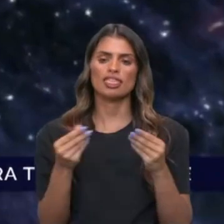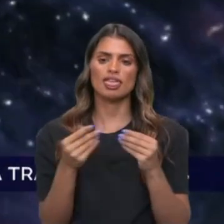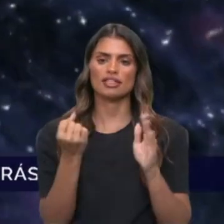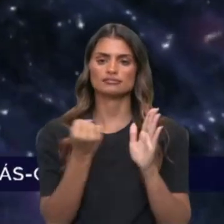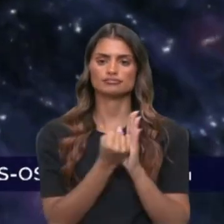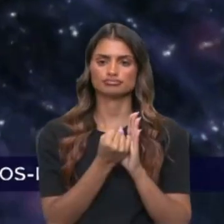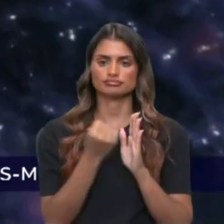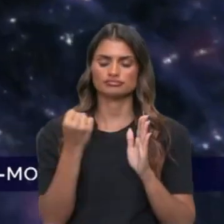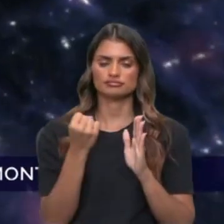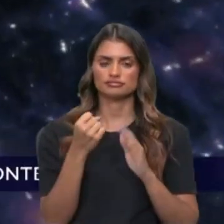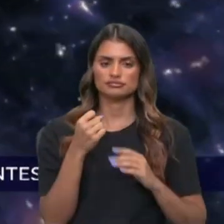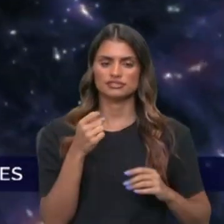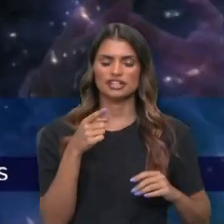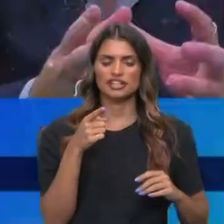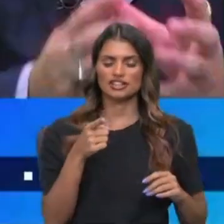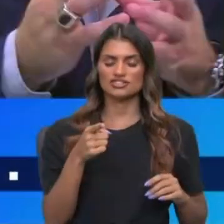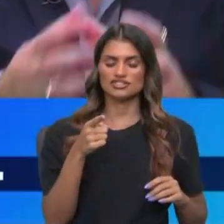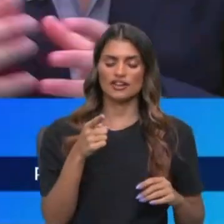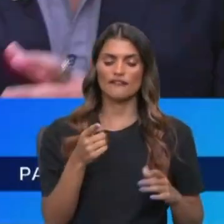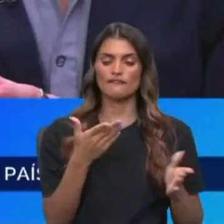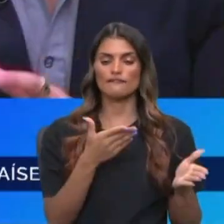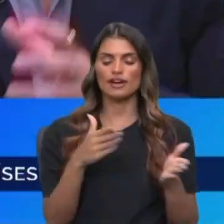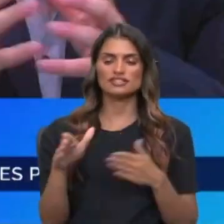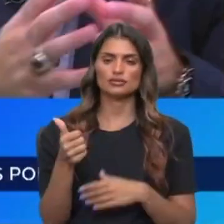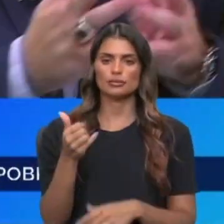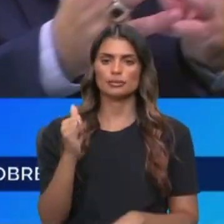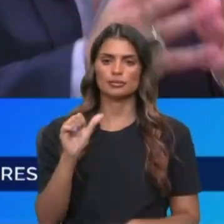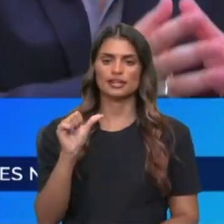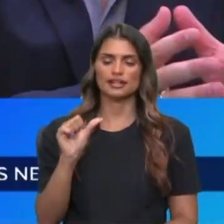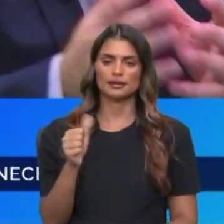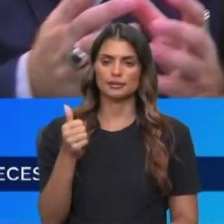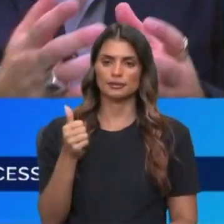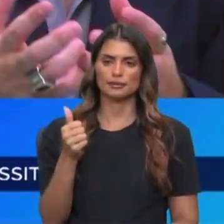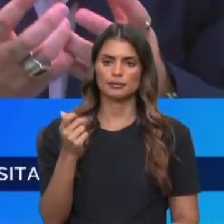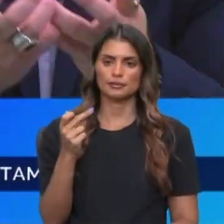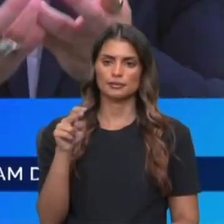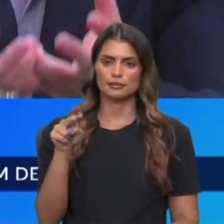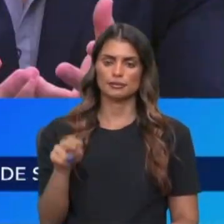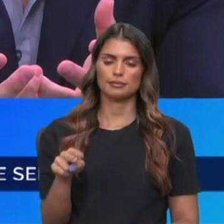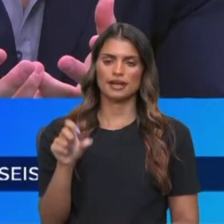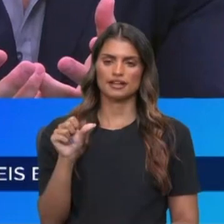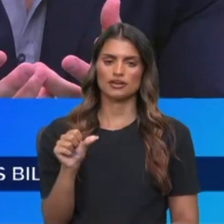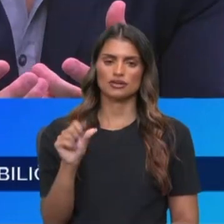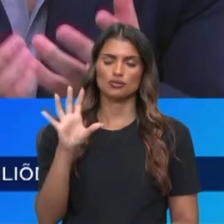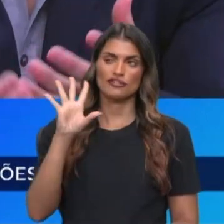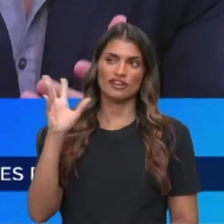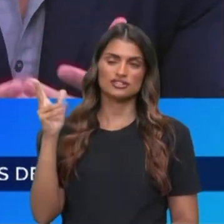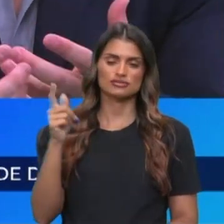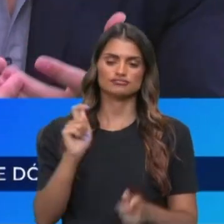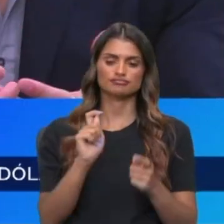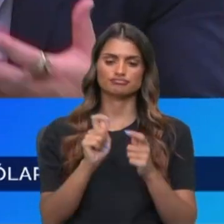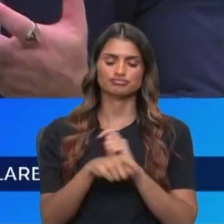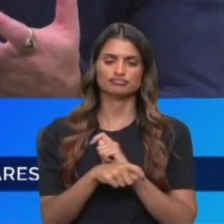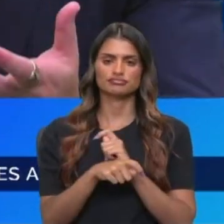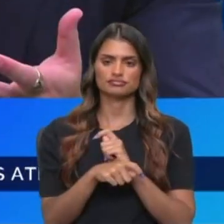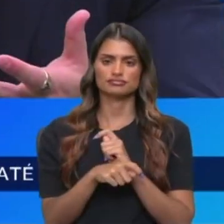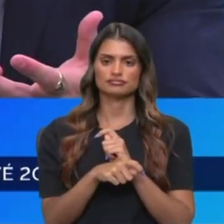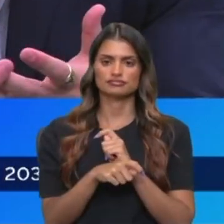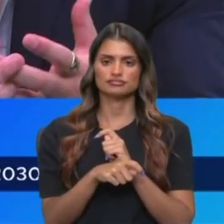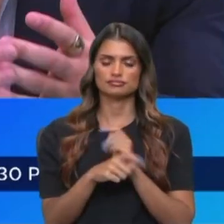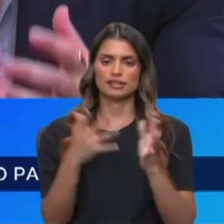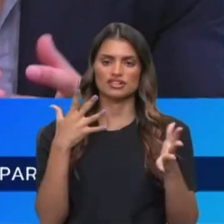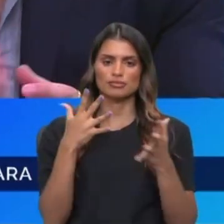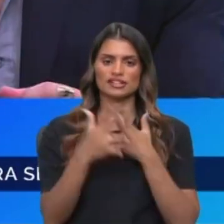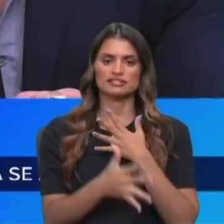assim, neste capítulo do Big Bang, que a reionização, que o universo transformou-se para